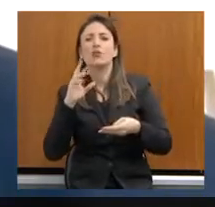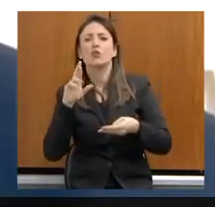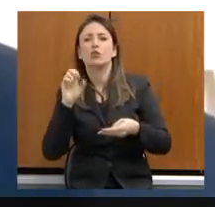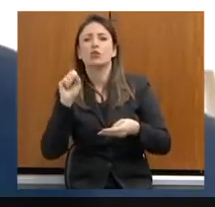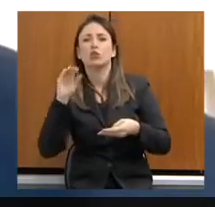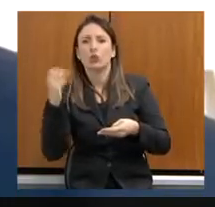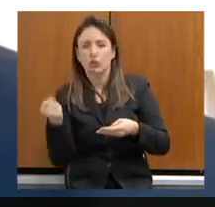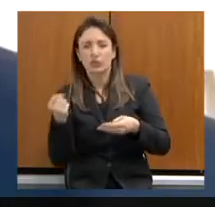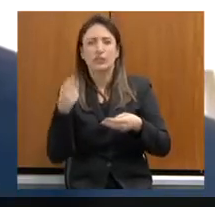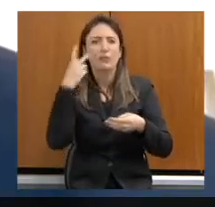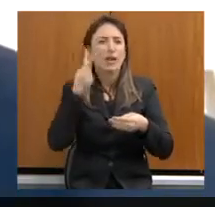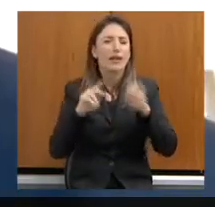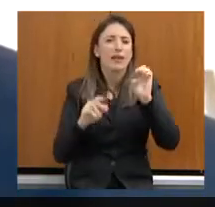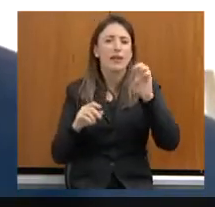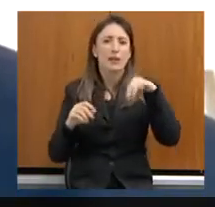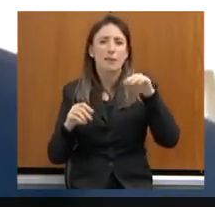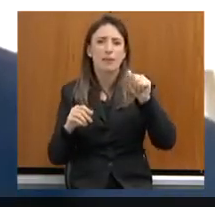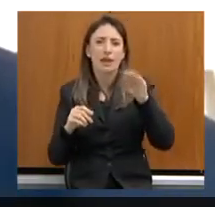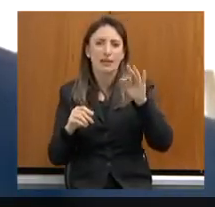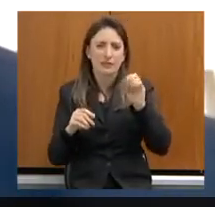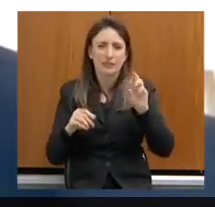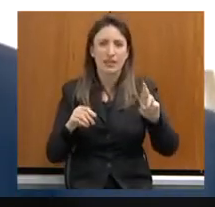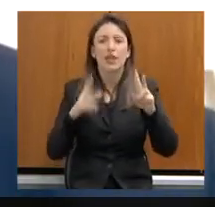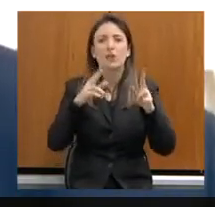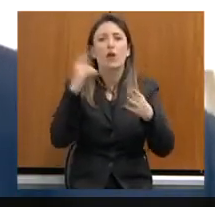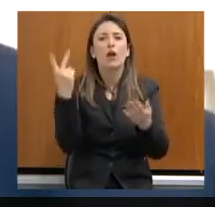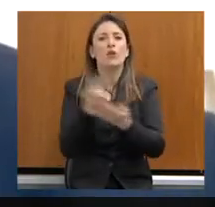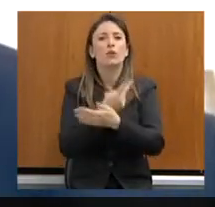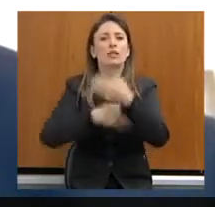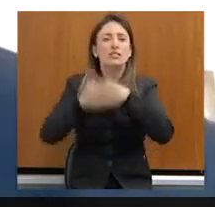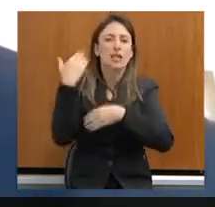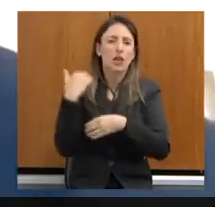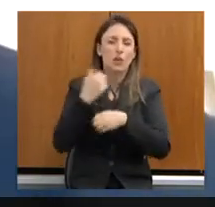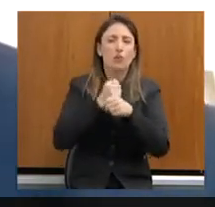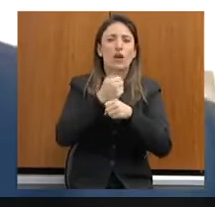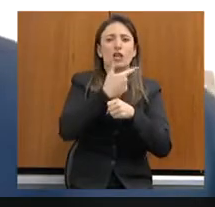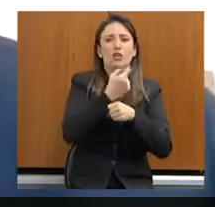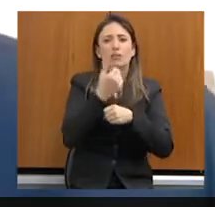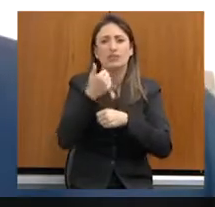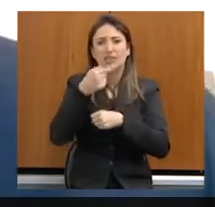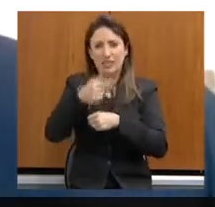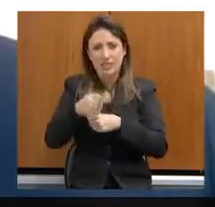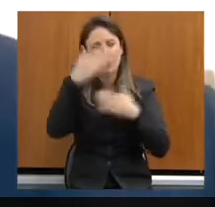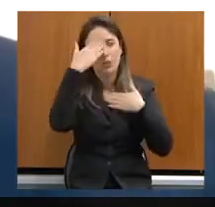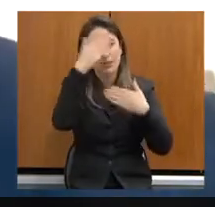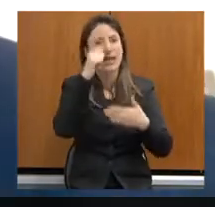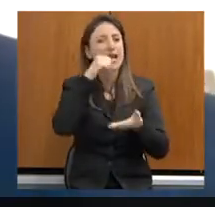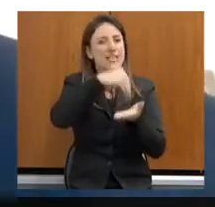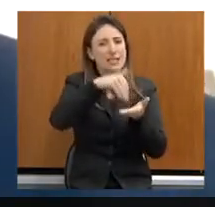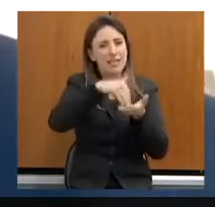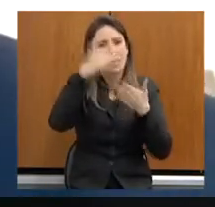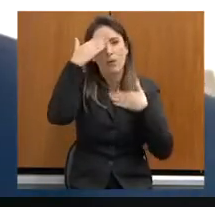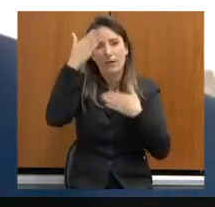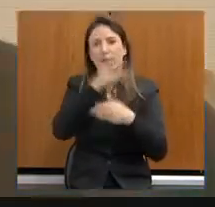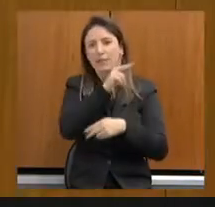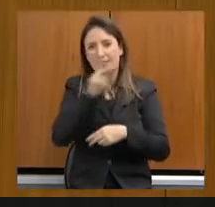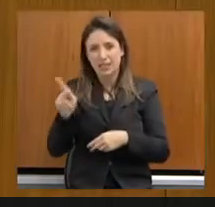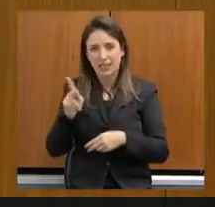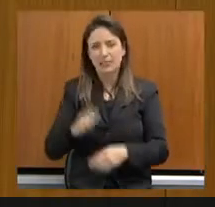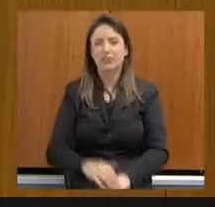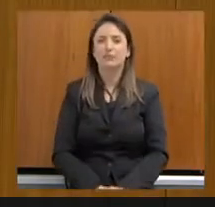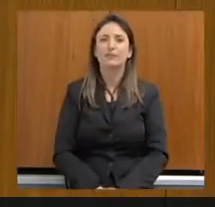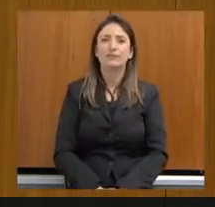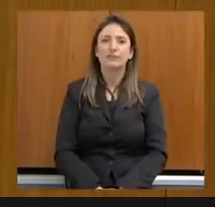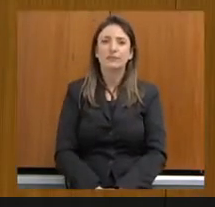pela não execução como foi que aconteceu desde la Cantina recusa pedido pegar secretário Obrigado presidente